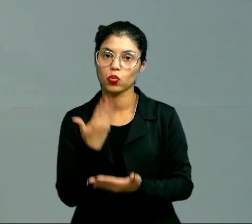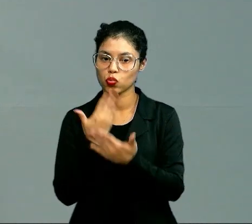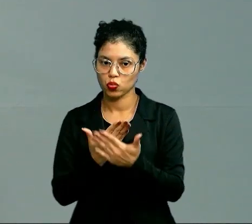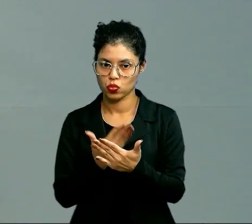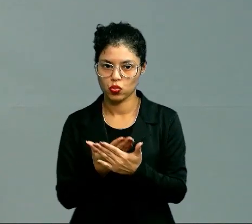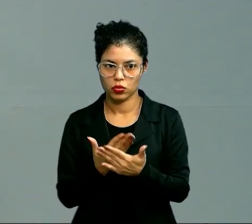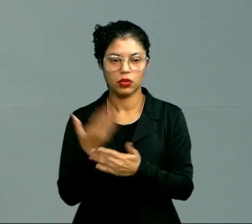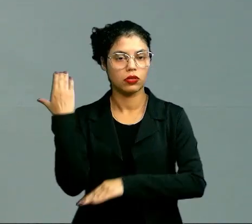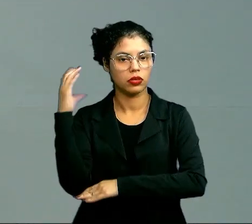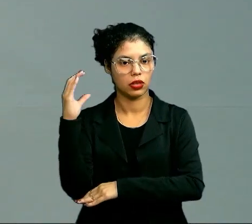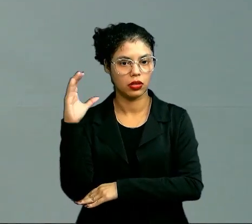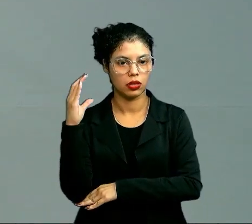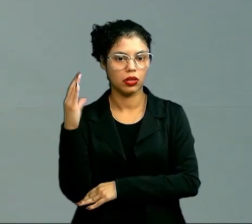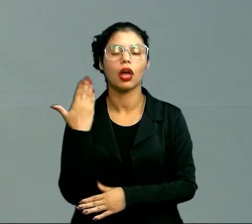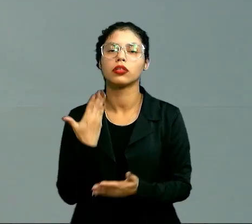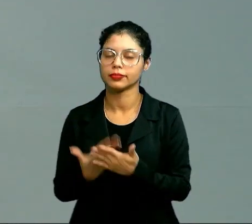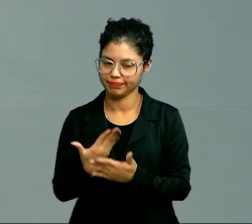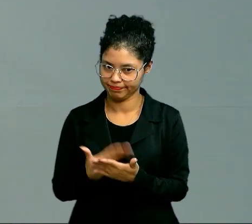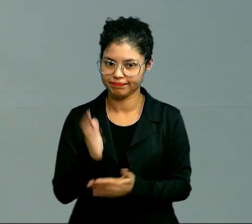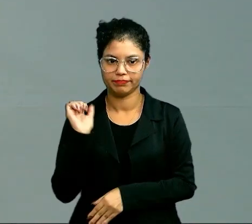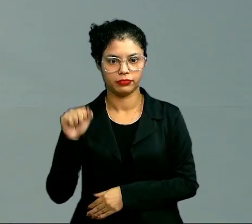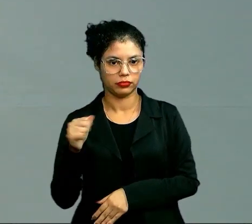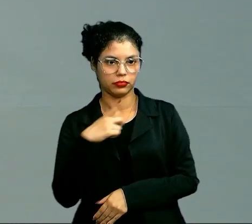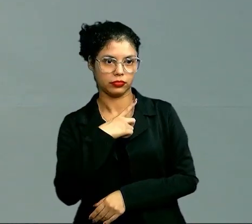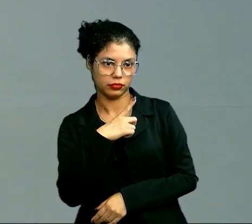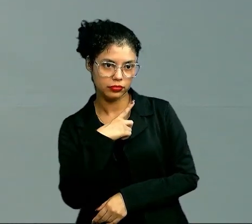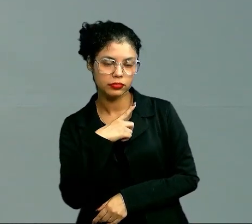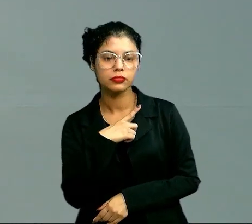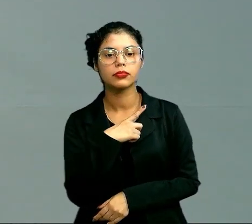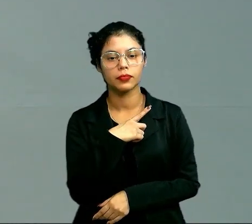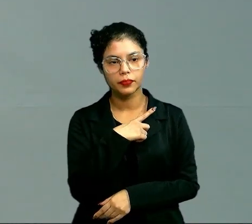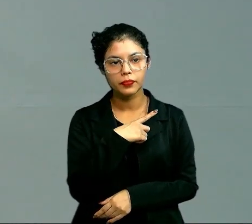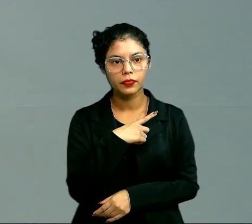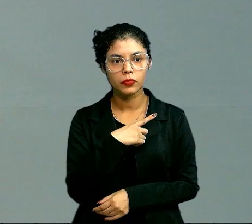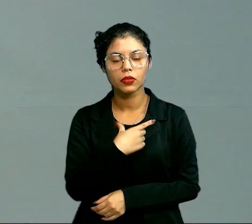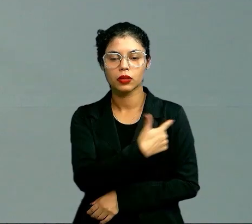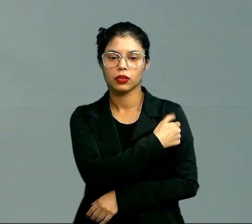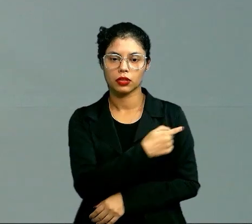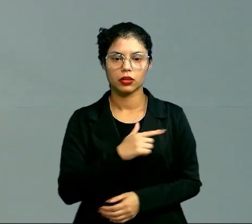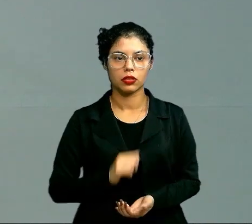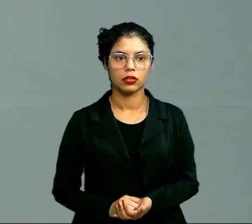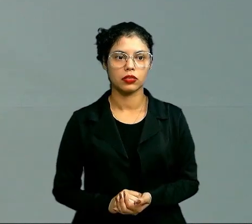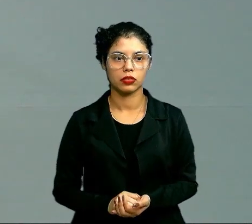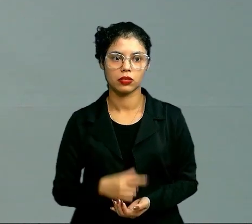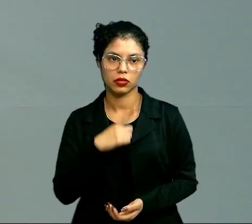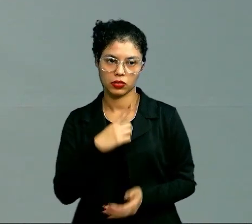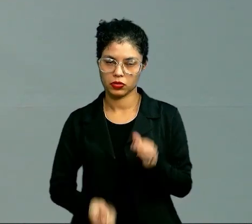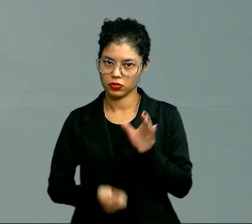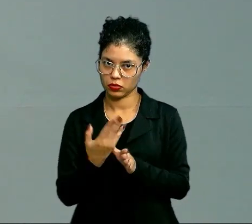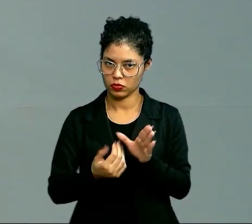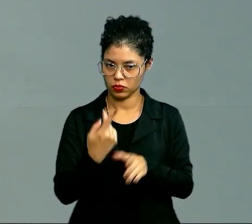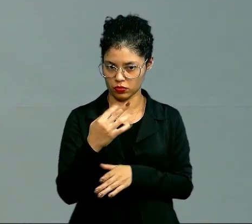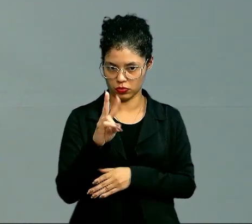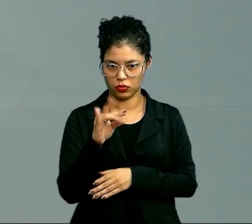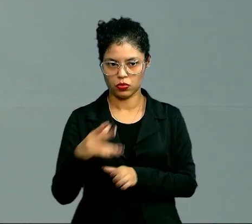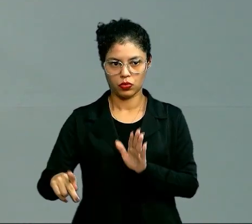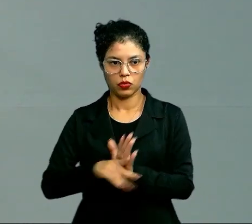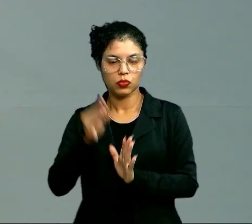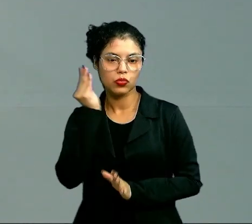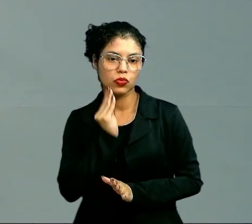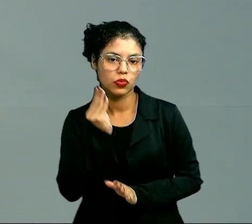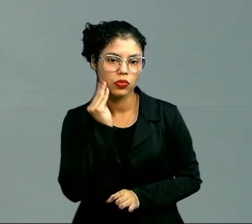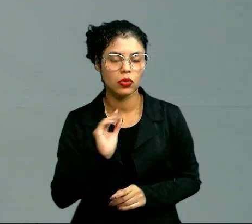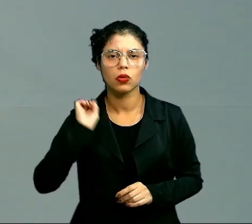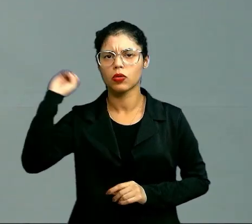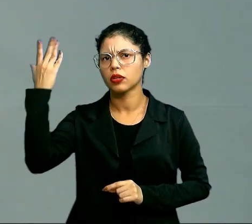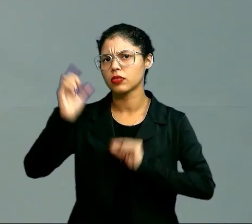estudiosos cientistas, eles até estudam, né? Eles têm aí as vacinas. tem os protótipos em teste. Só que o que acontece